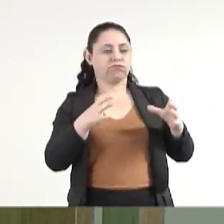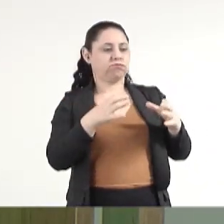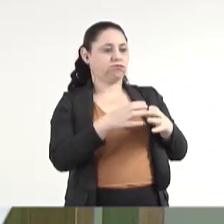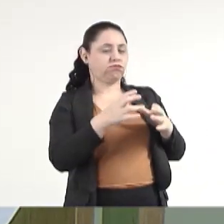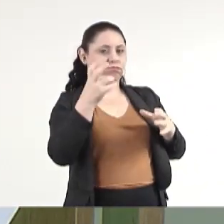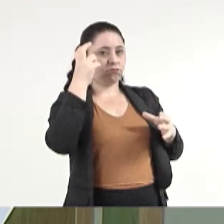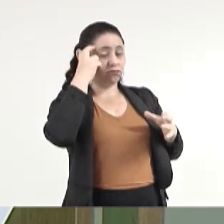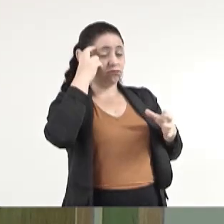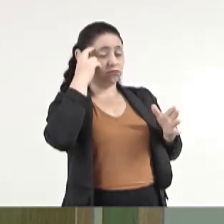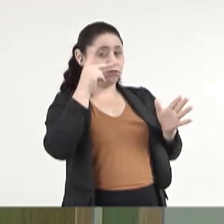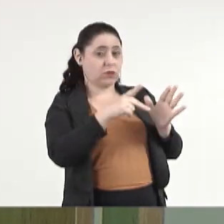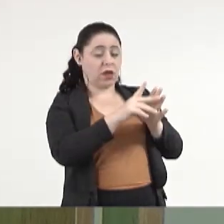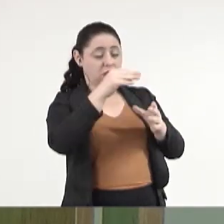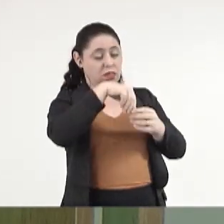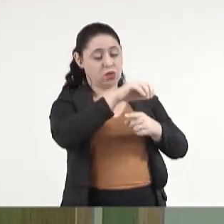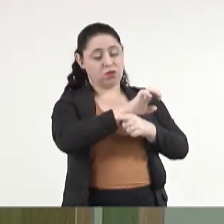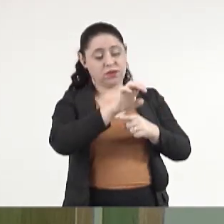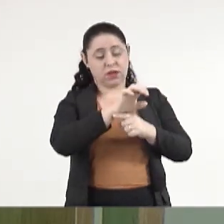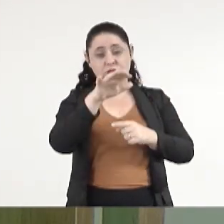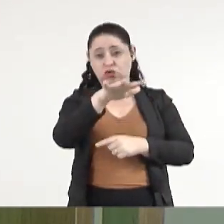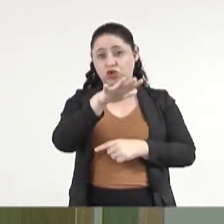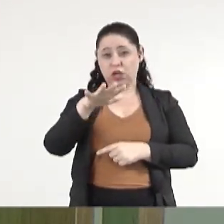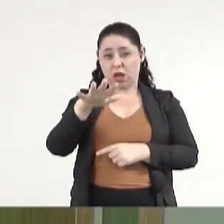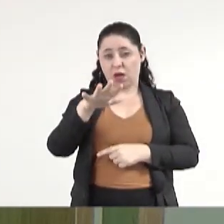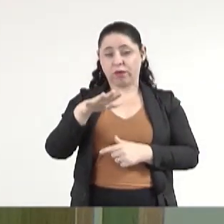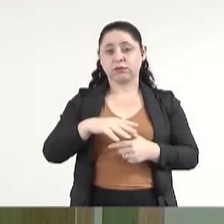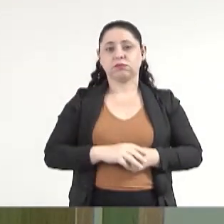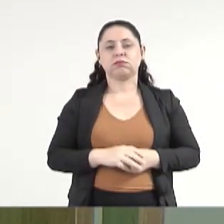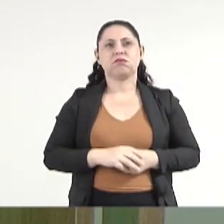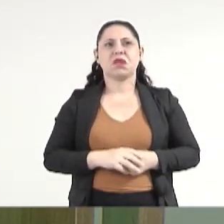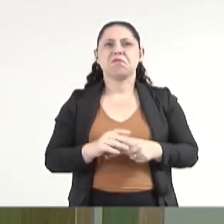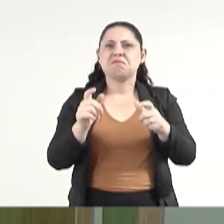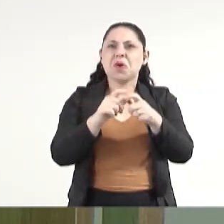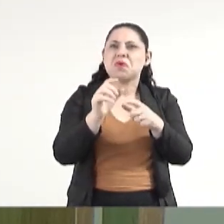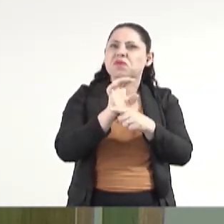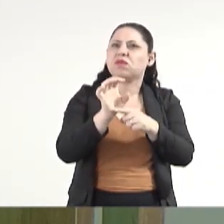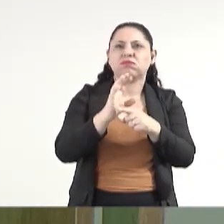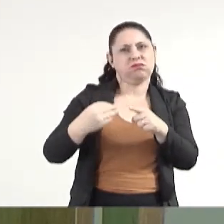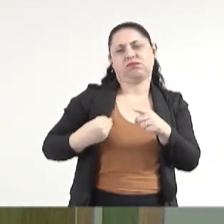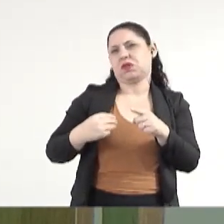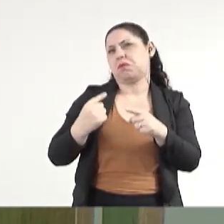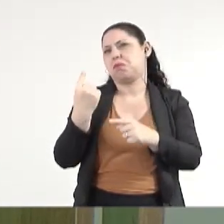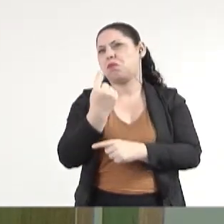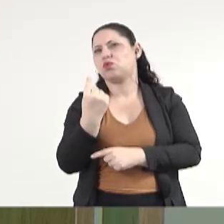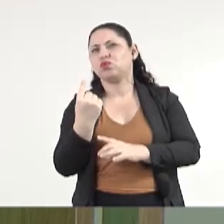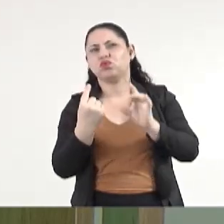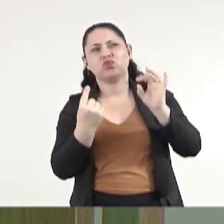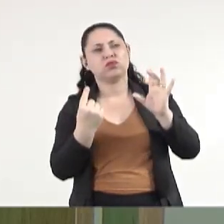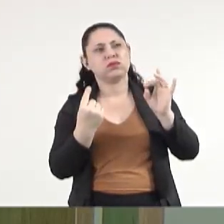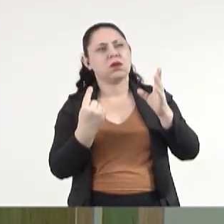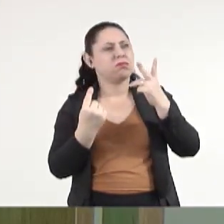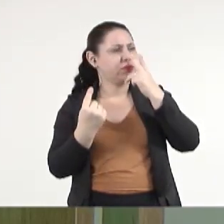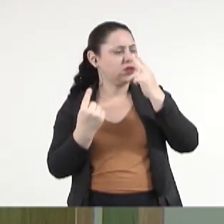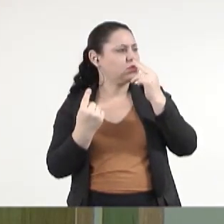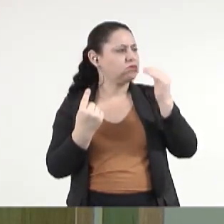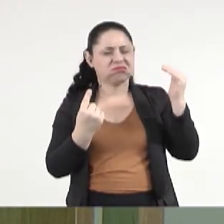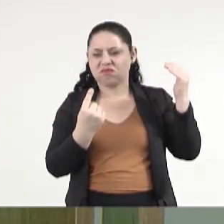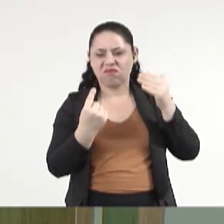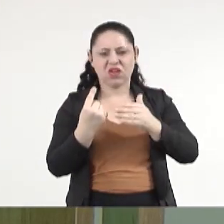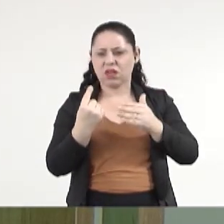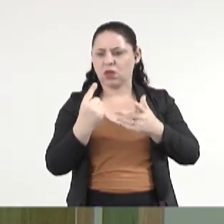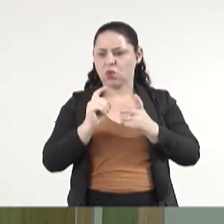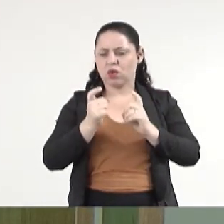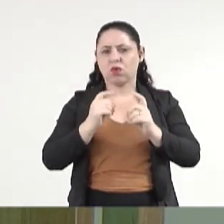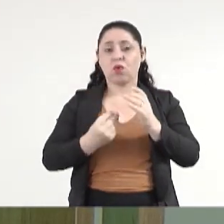militantes dessa cultura no estado inteiro. Poucos estados não participaram e eu acho que apenas um estado não esteve